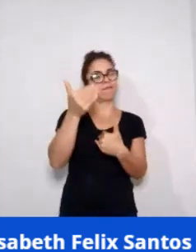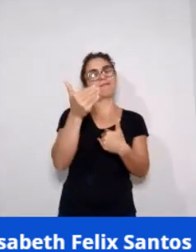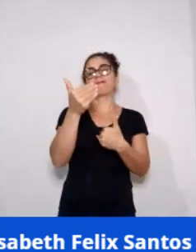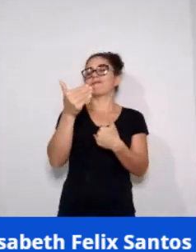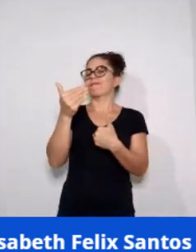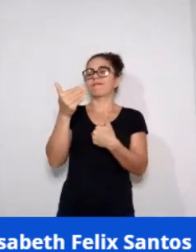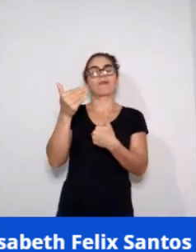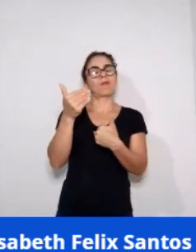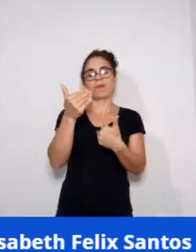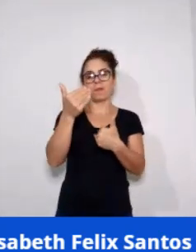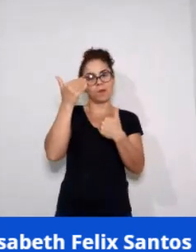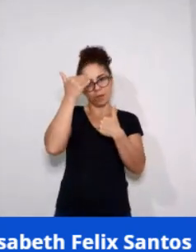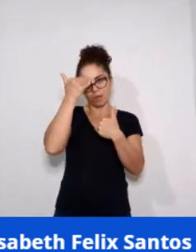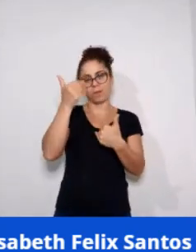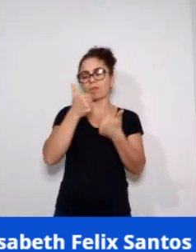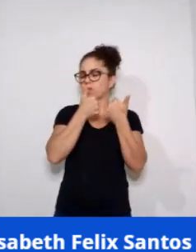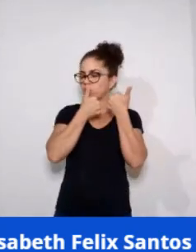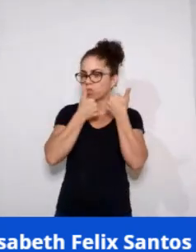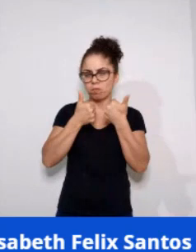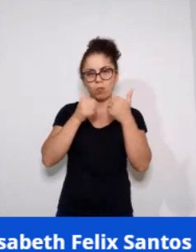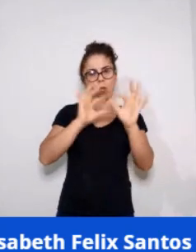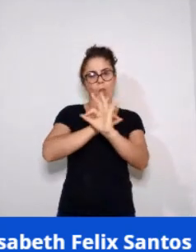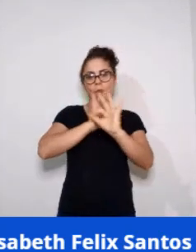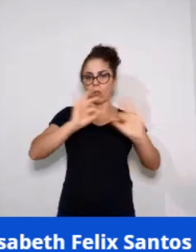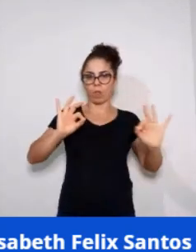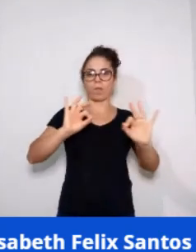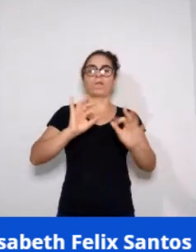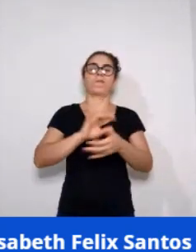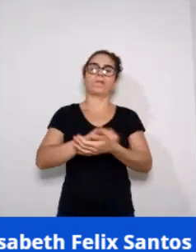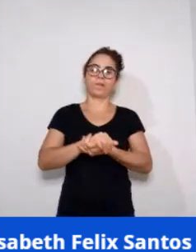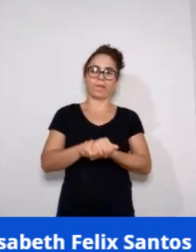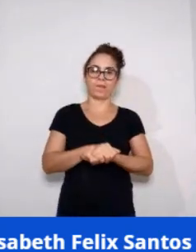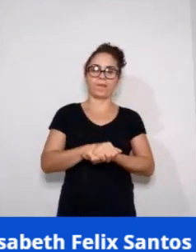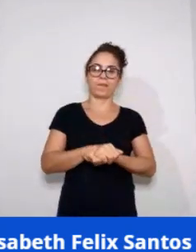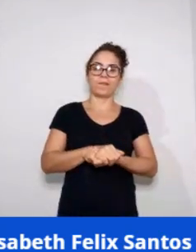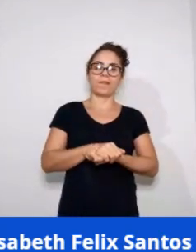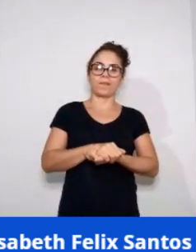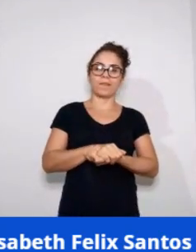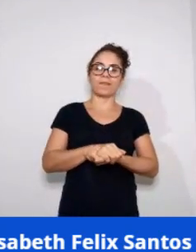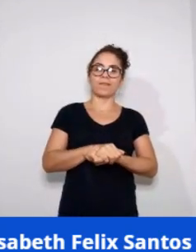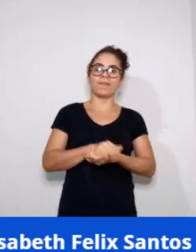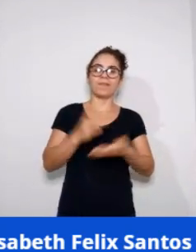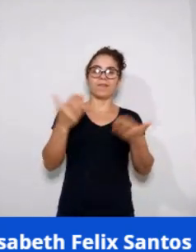conosco aqui. Foi muito bom. Muito obrigada. Vou chamar agora a Dayana.